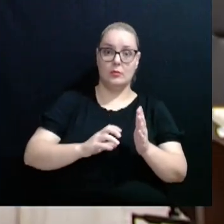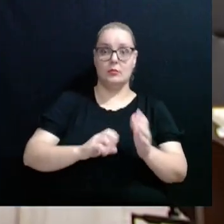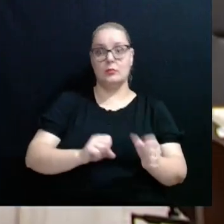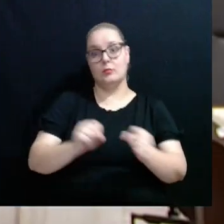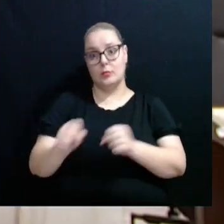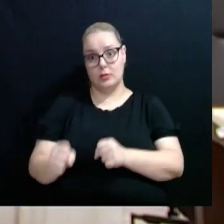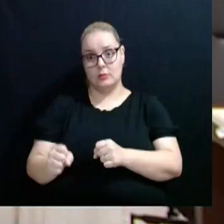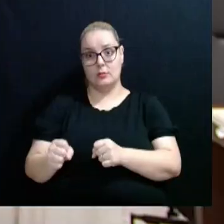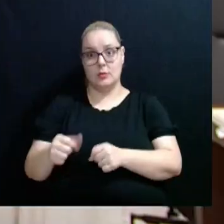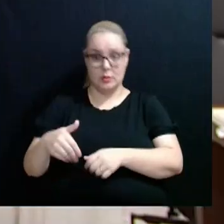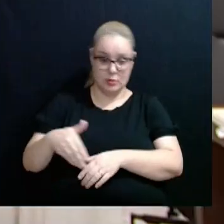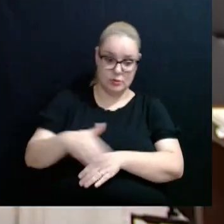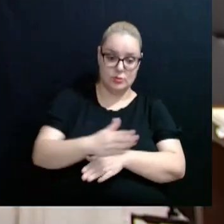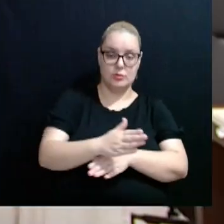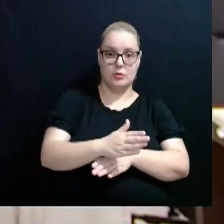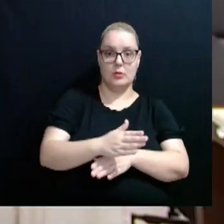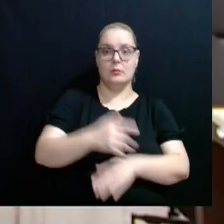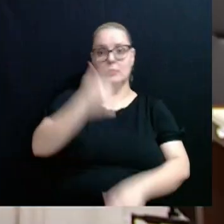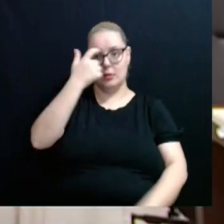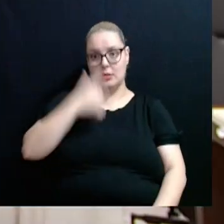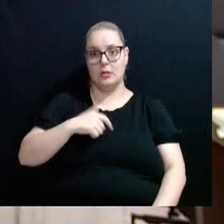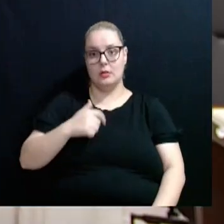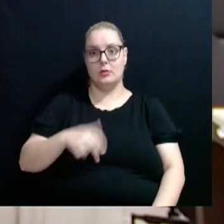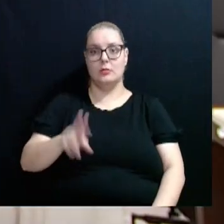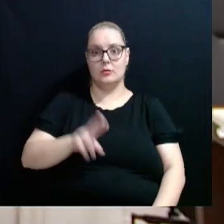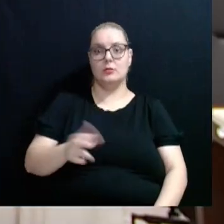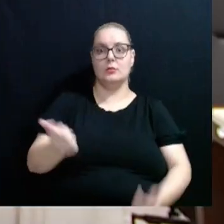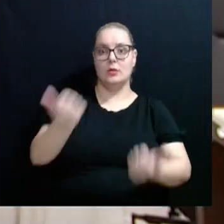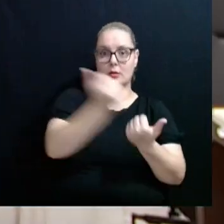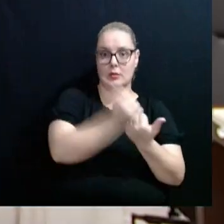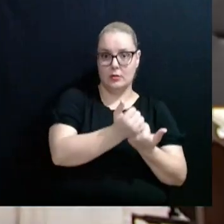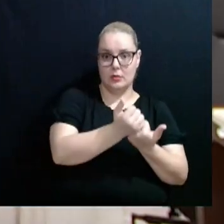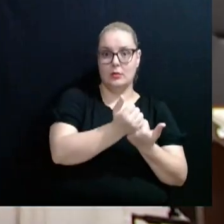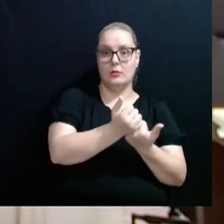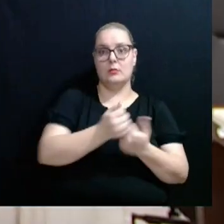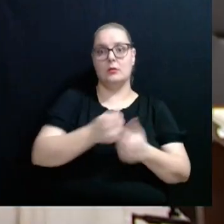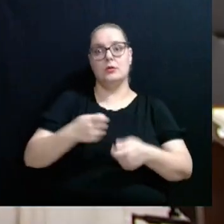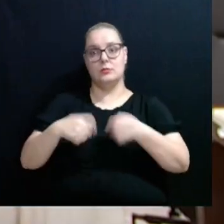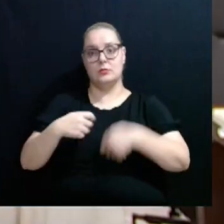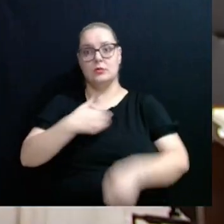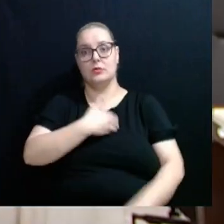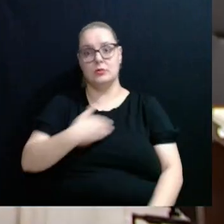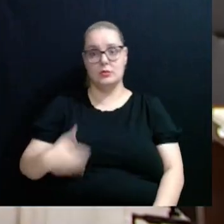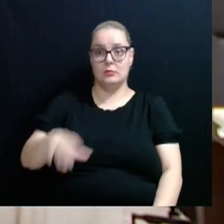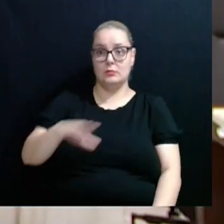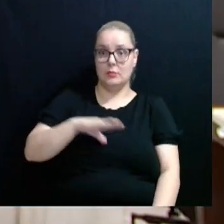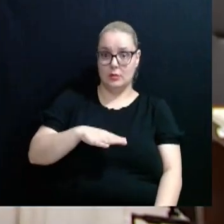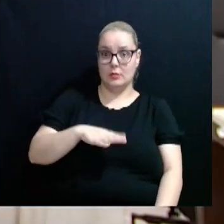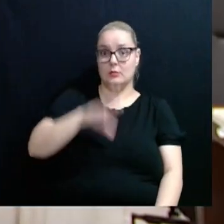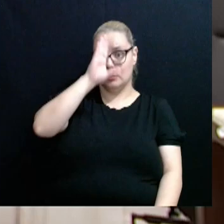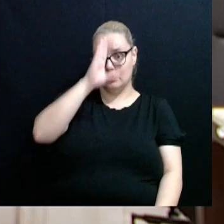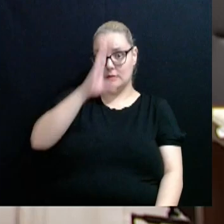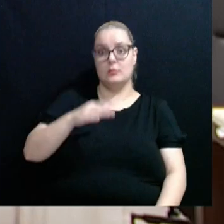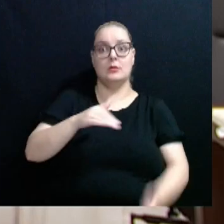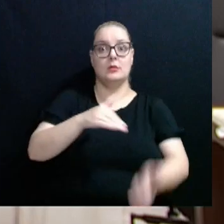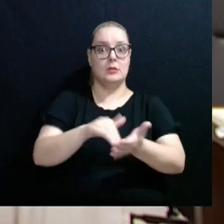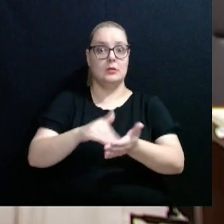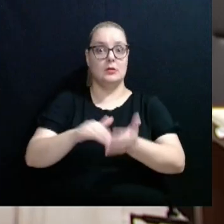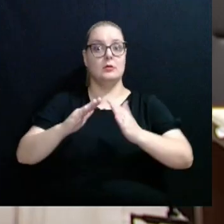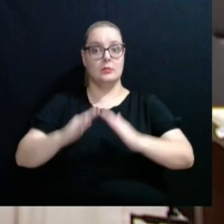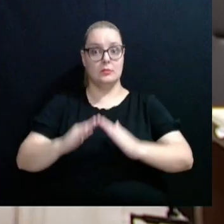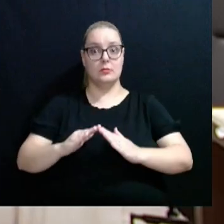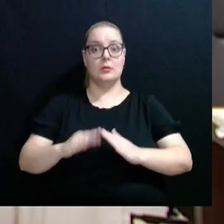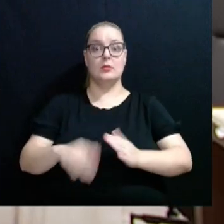para que fosse eu ocupar um cargo na administração municipal, mais precisamente na Secretaria de Habitação. E chegando lá é